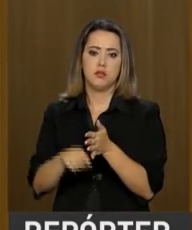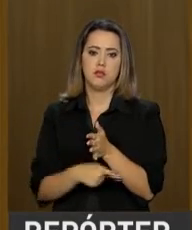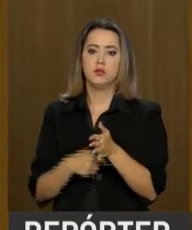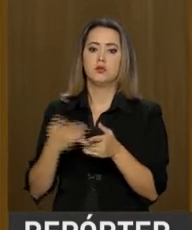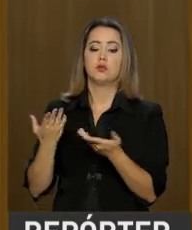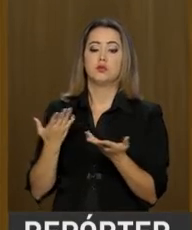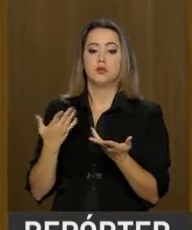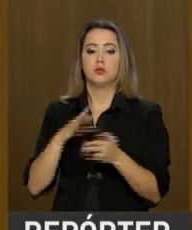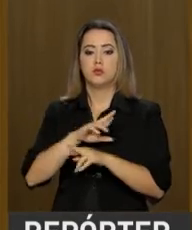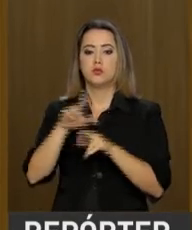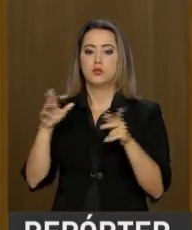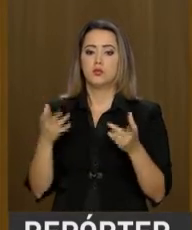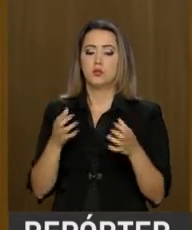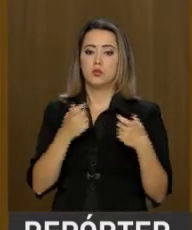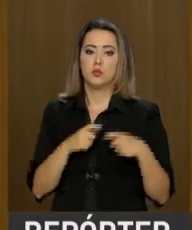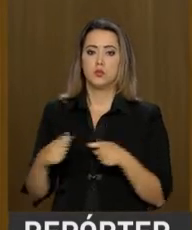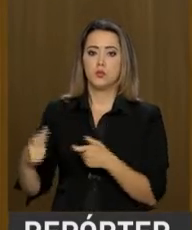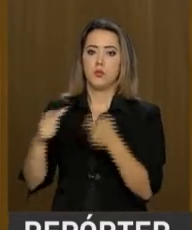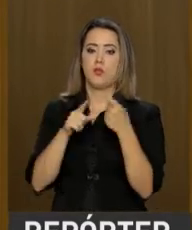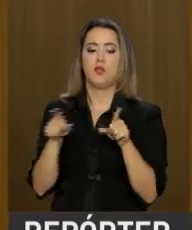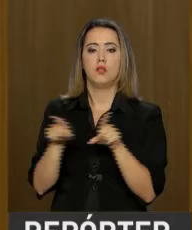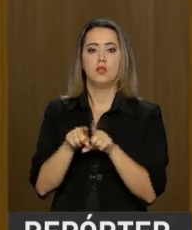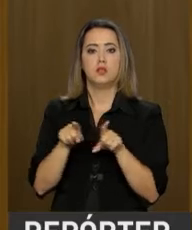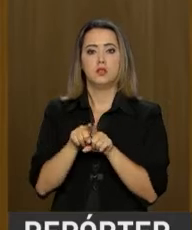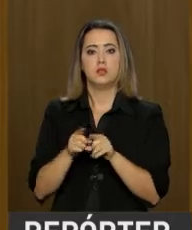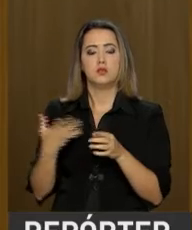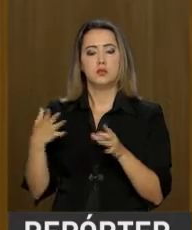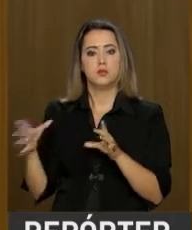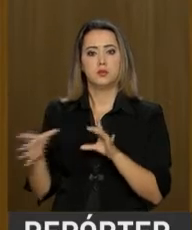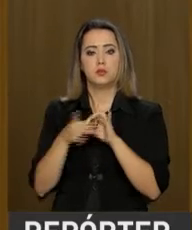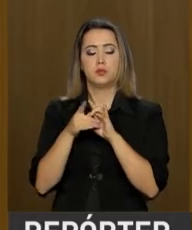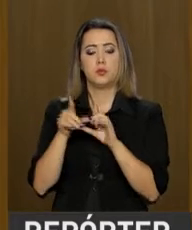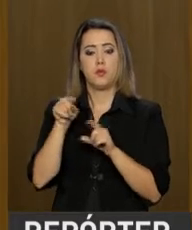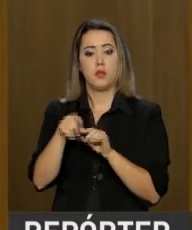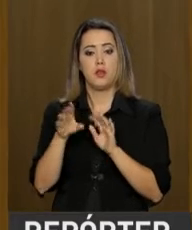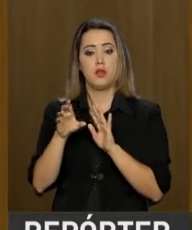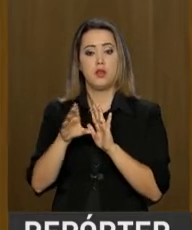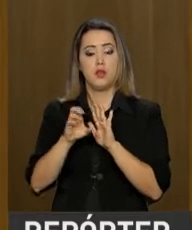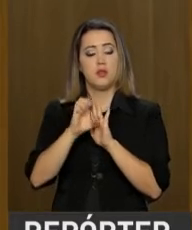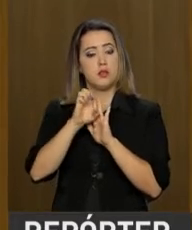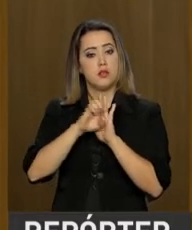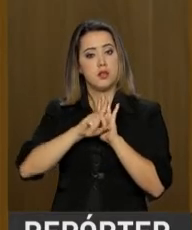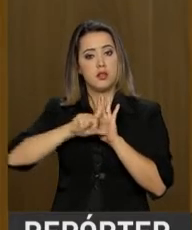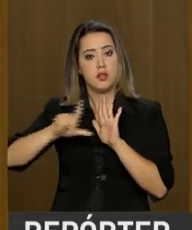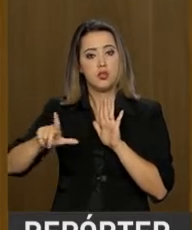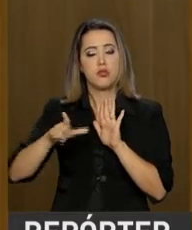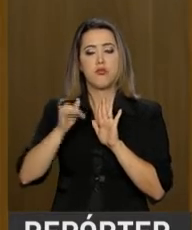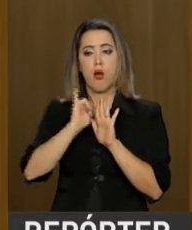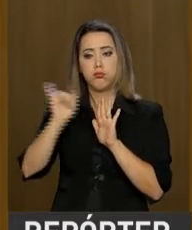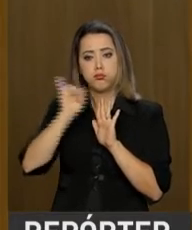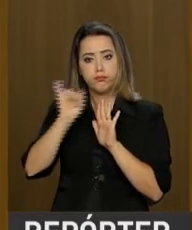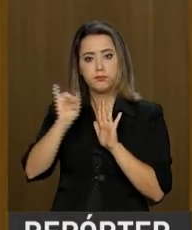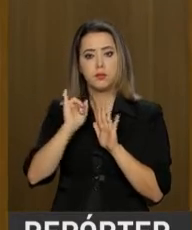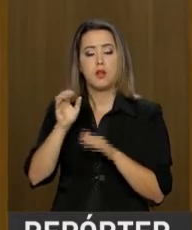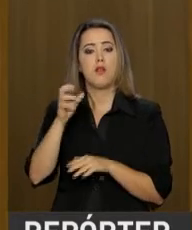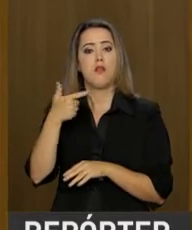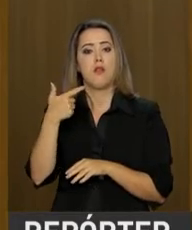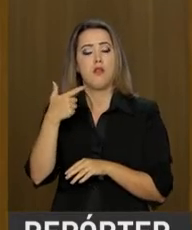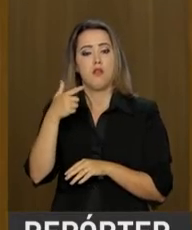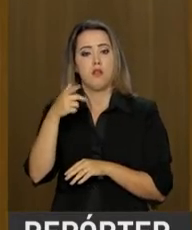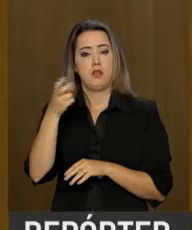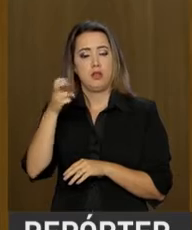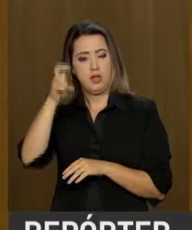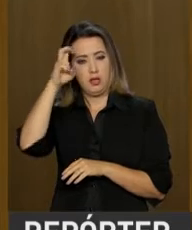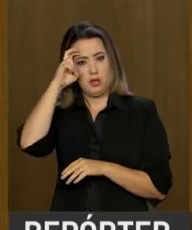intinerantes campo e na modalidade complementar esse edital foi lançado na quinta feira passada dia 20 ele atende a